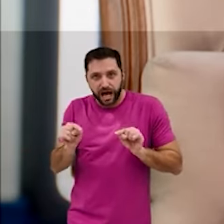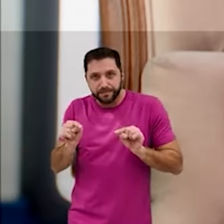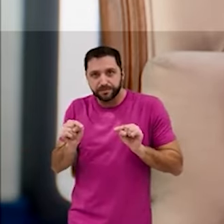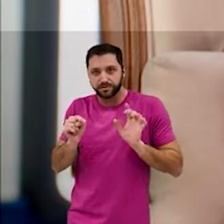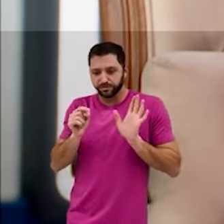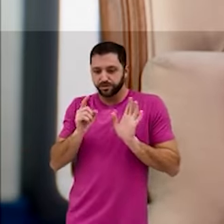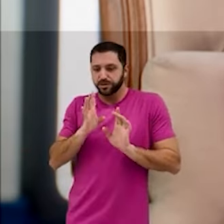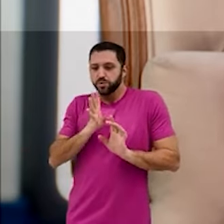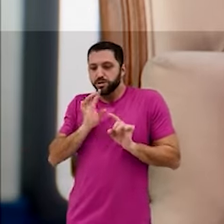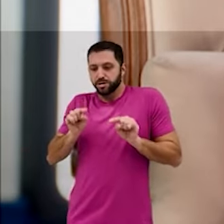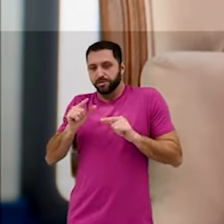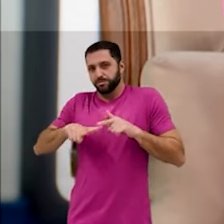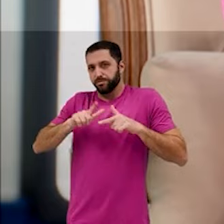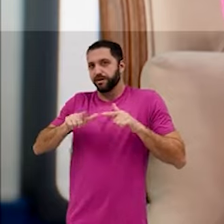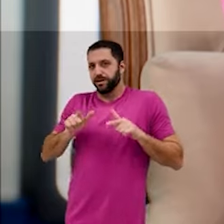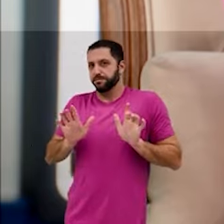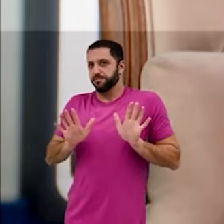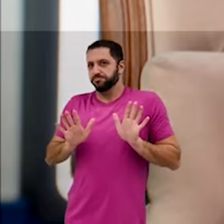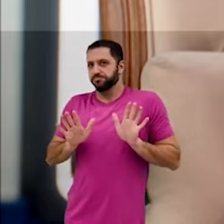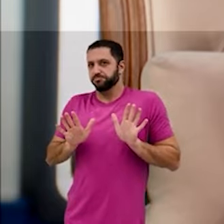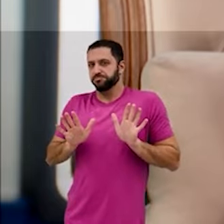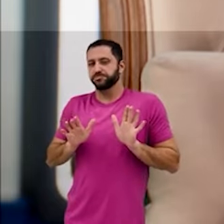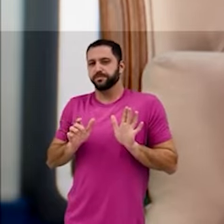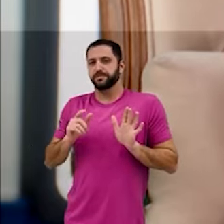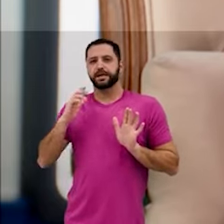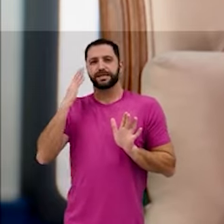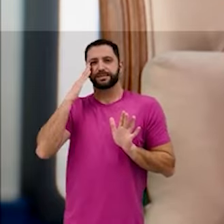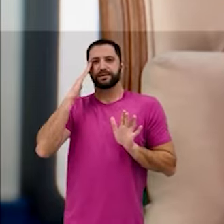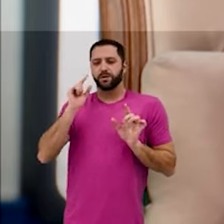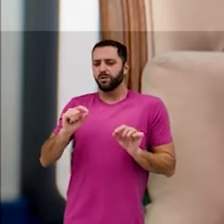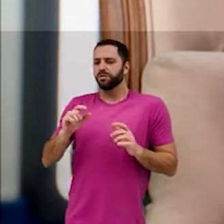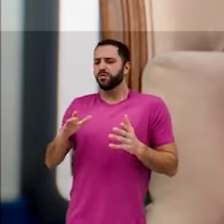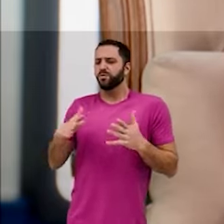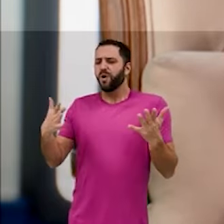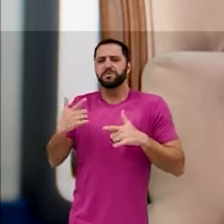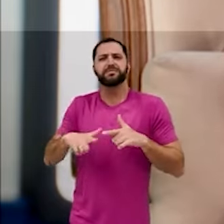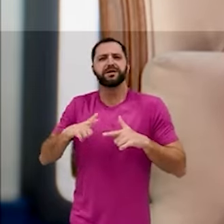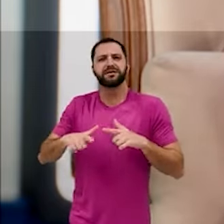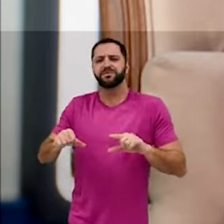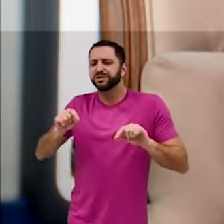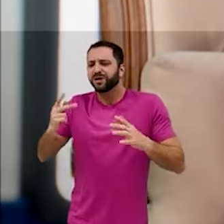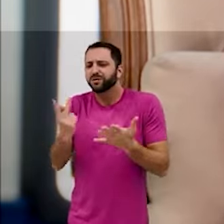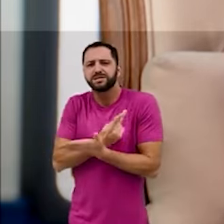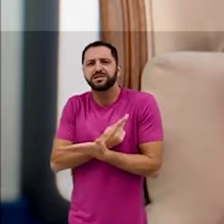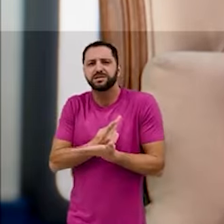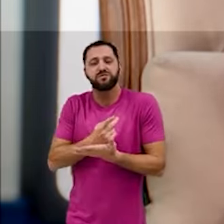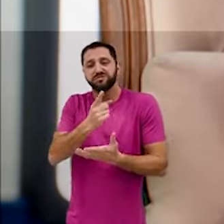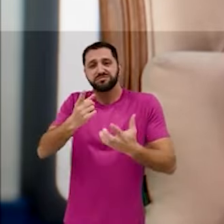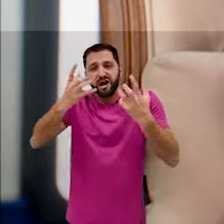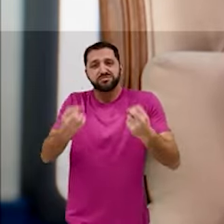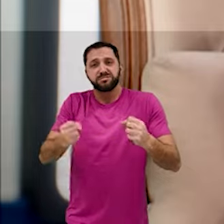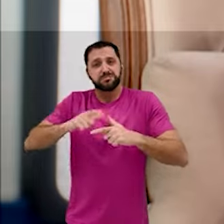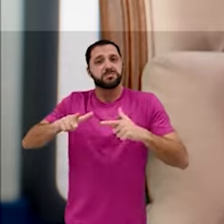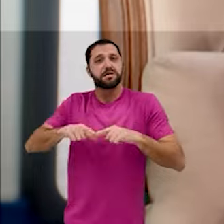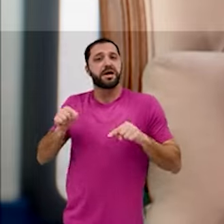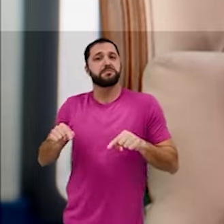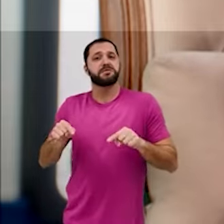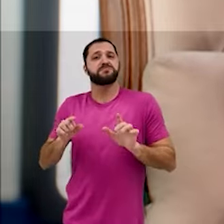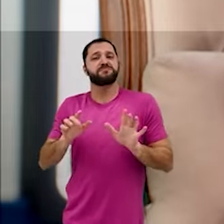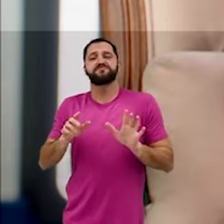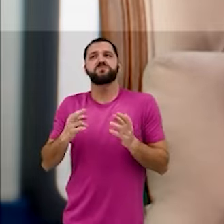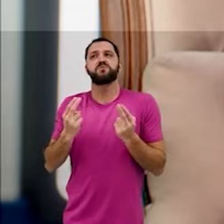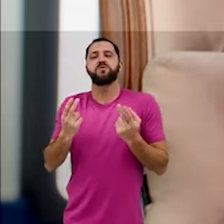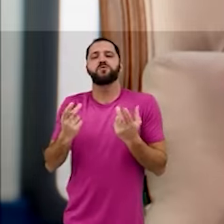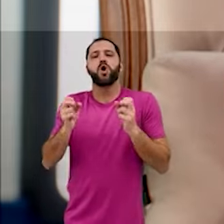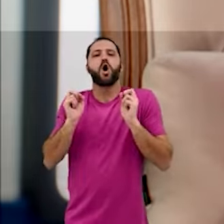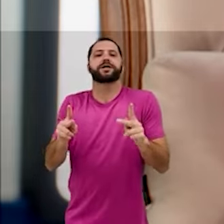ser realista consigo mesma. Então, entenda o que está acontecendo com você, assuma sem vergonha, assuma